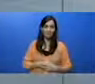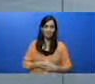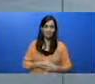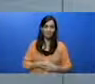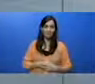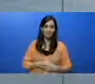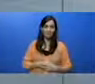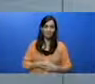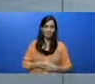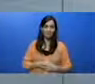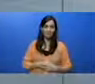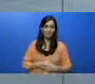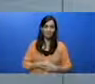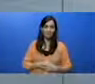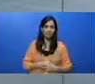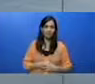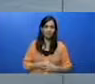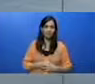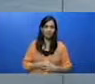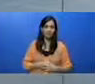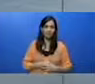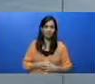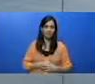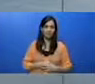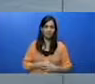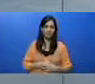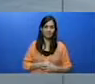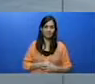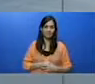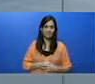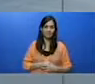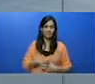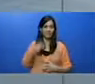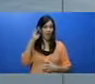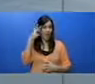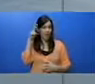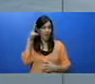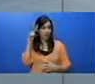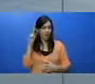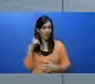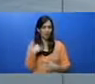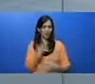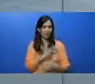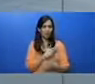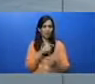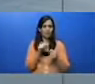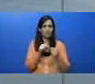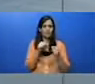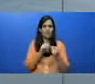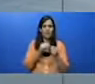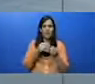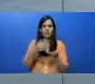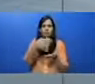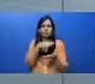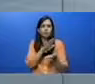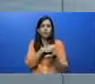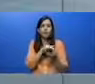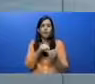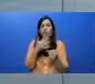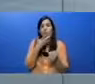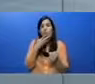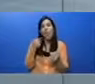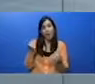e a terceira parte, tá? Lembrando que nós fizemos na cartolina para ficar melhor